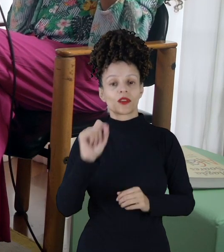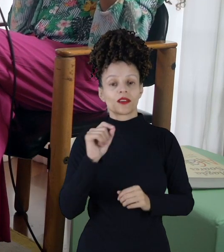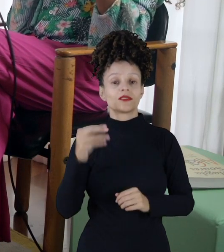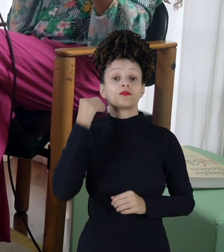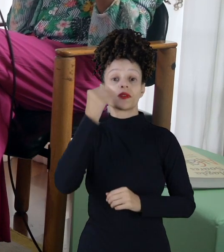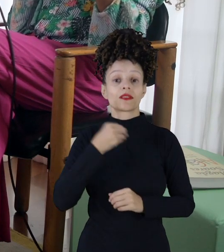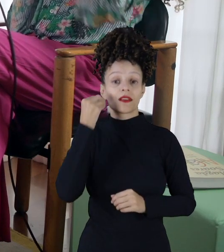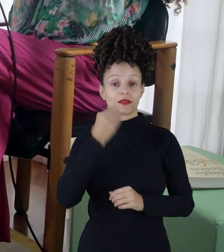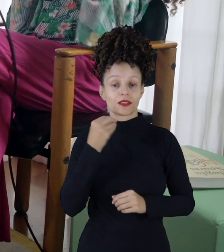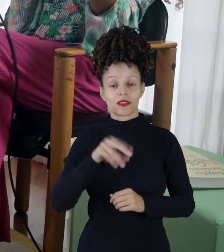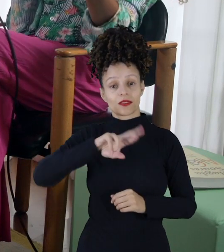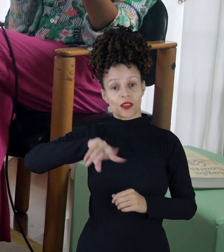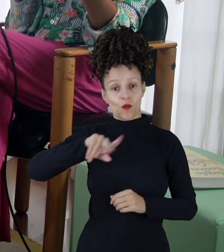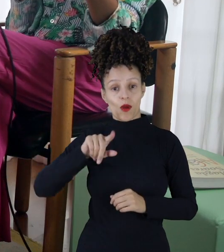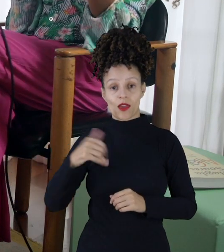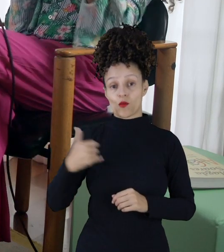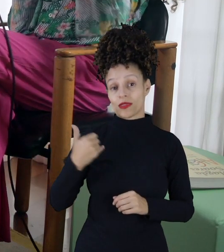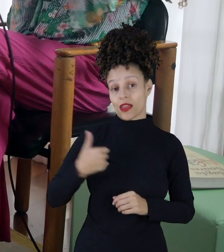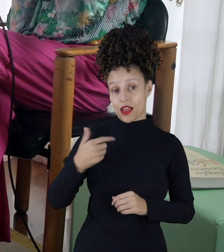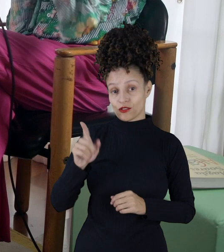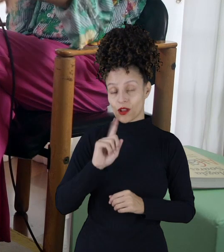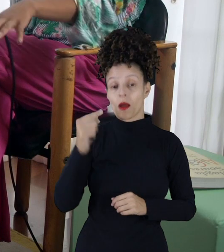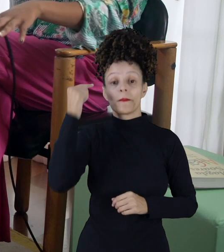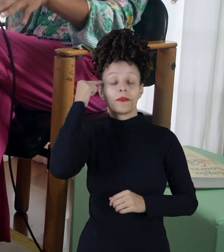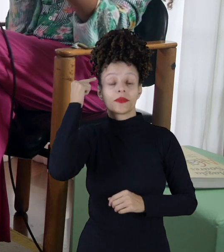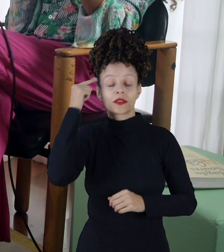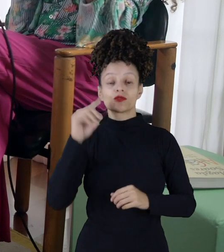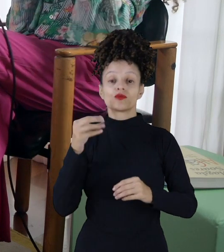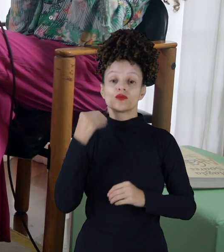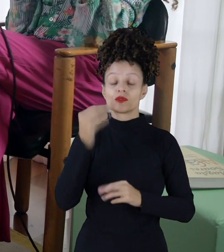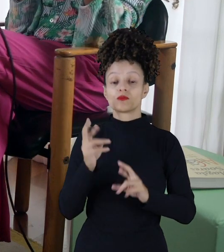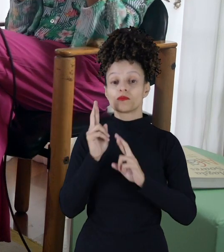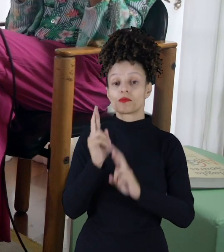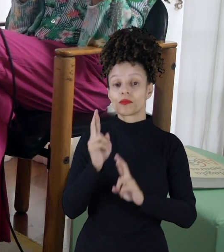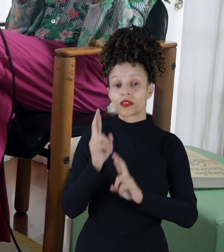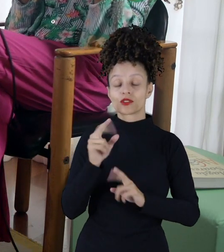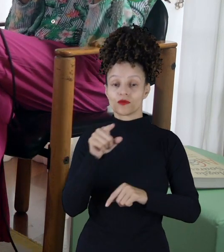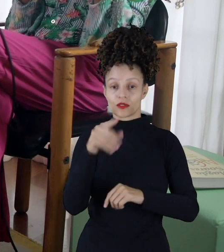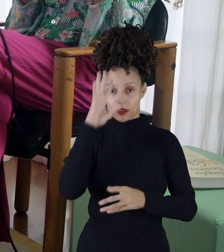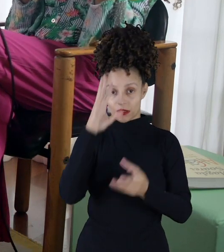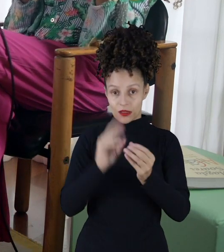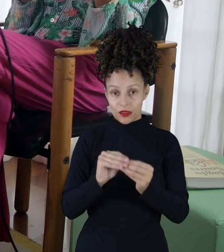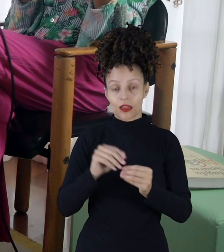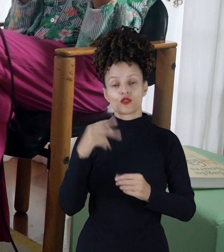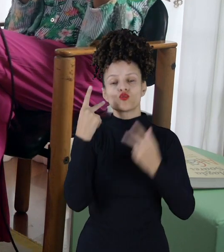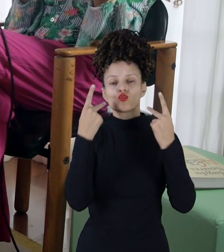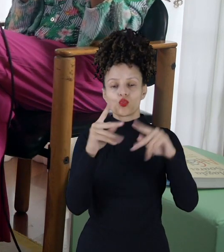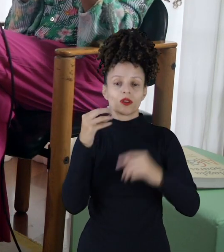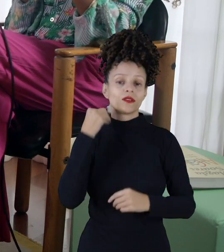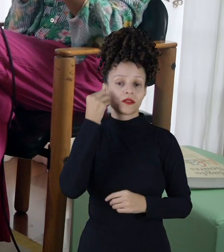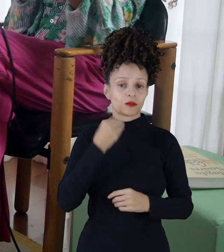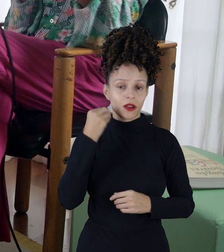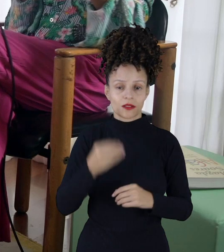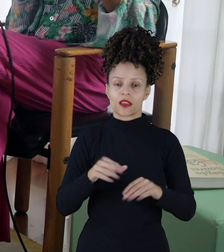no sentido de experiência, não como uma faixa etária. Pensando de uma expectativa de você entender que